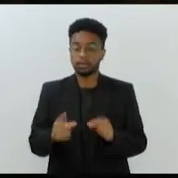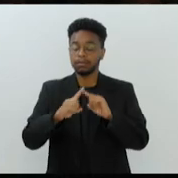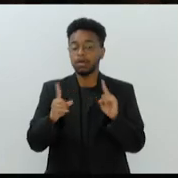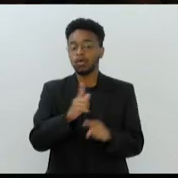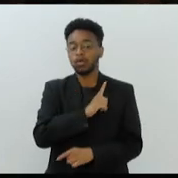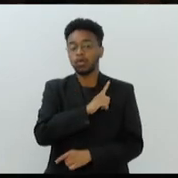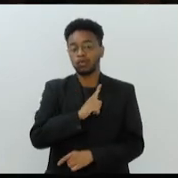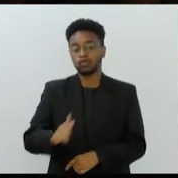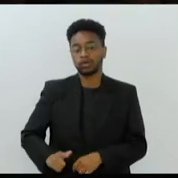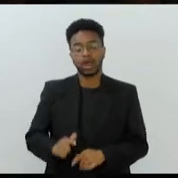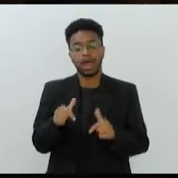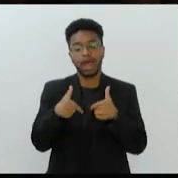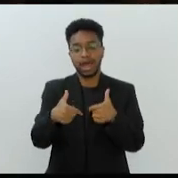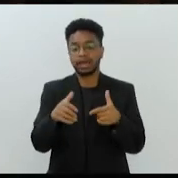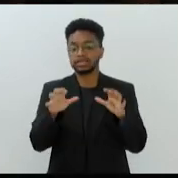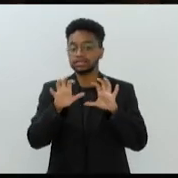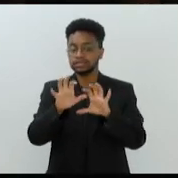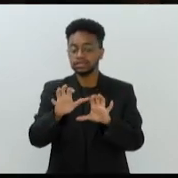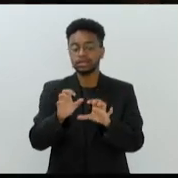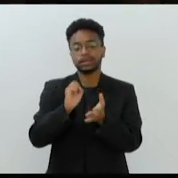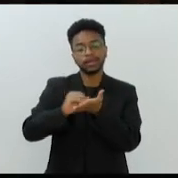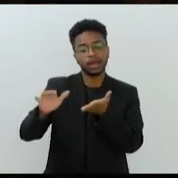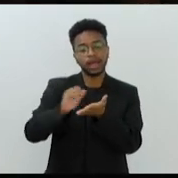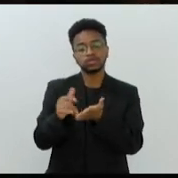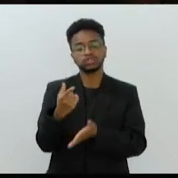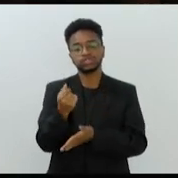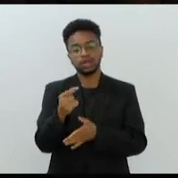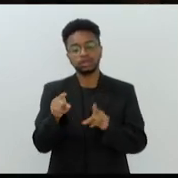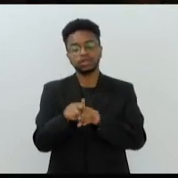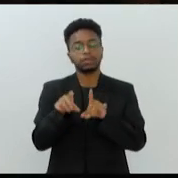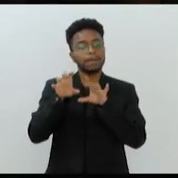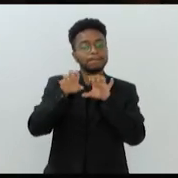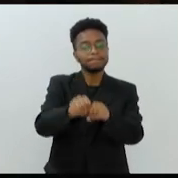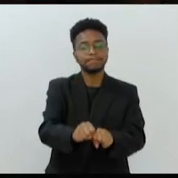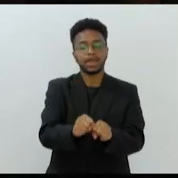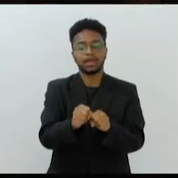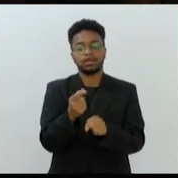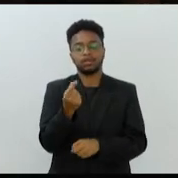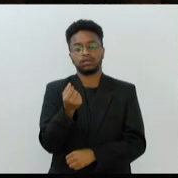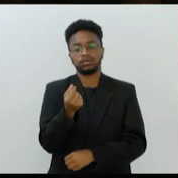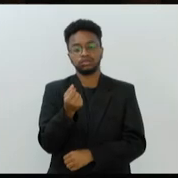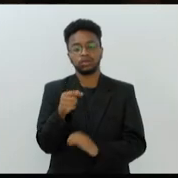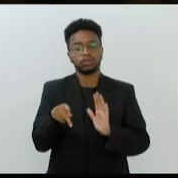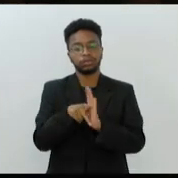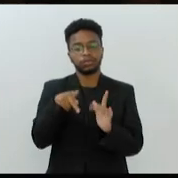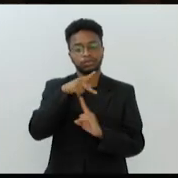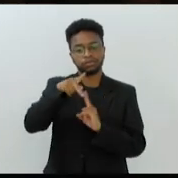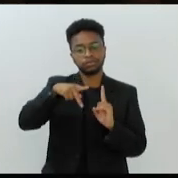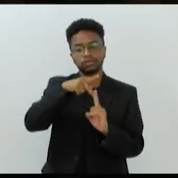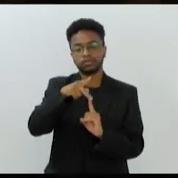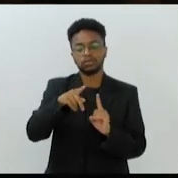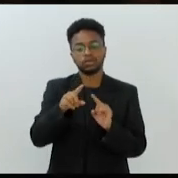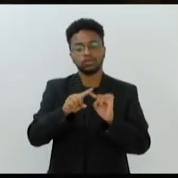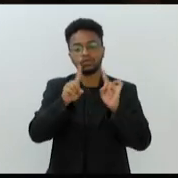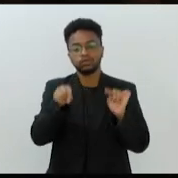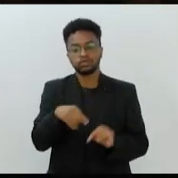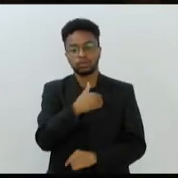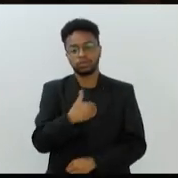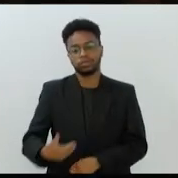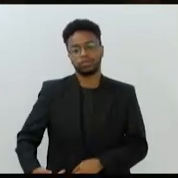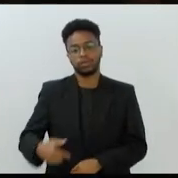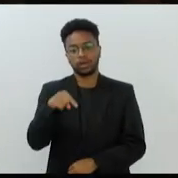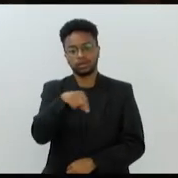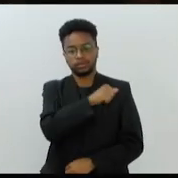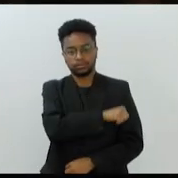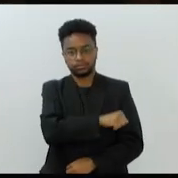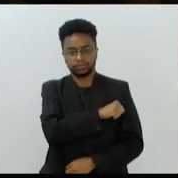isso, gasta o dinheiro e mete a mão no dinheiro da Previdência dos servidores públicos do Estado do Rio de